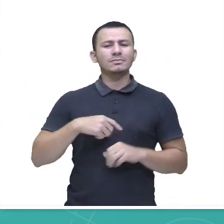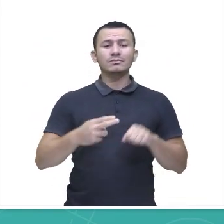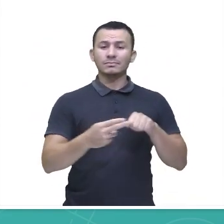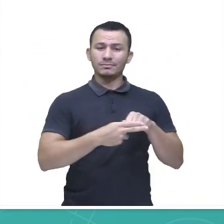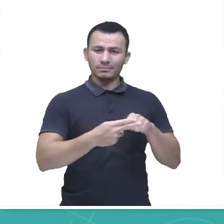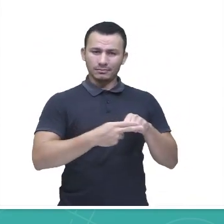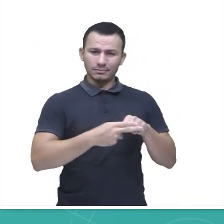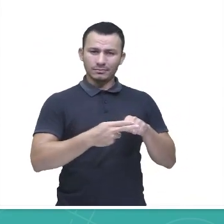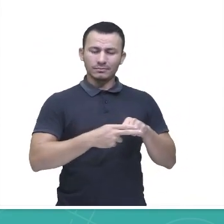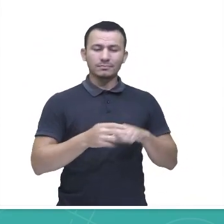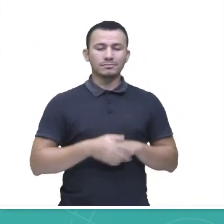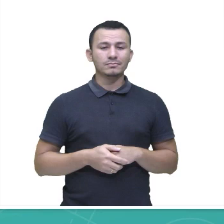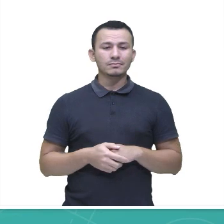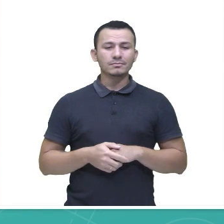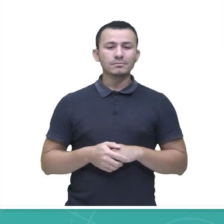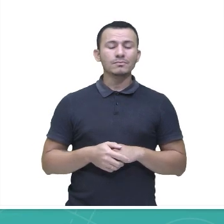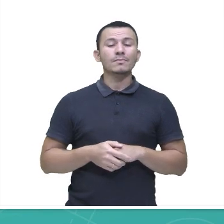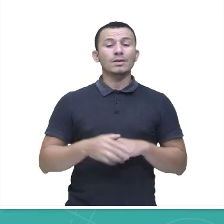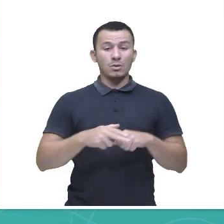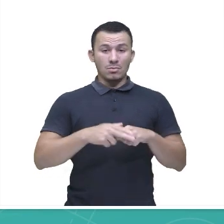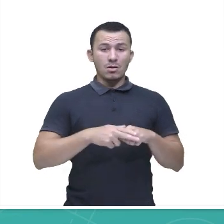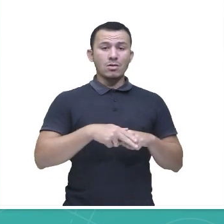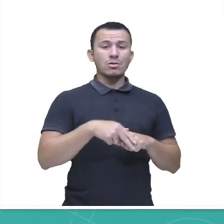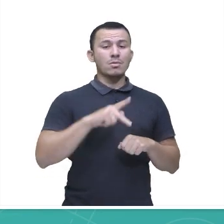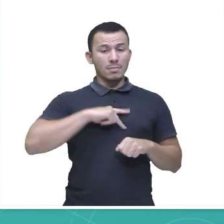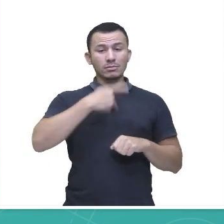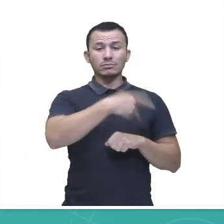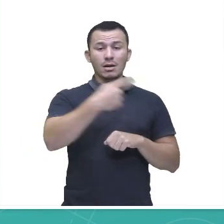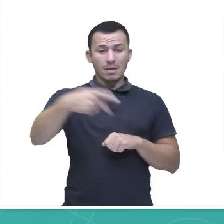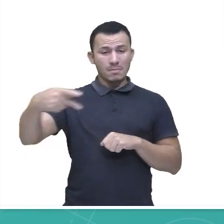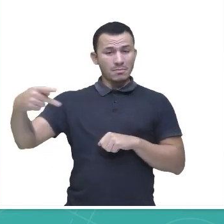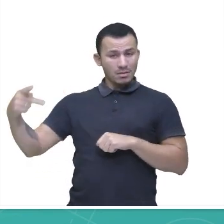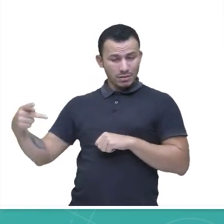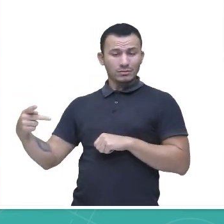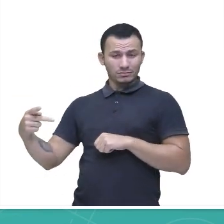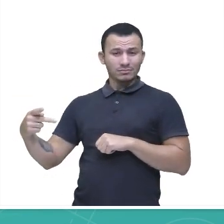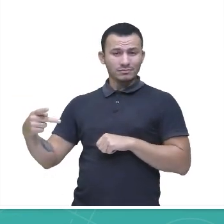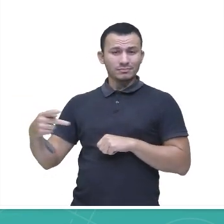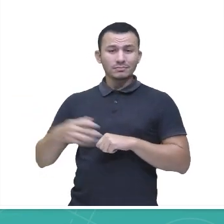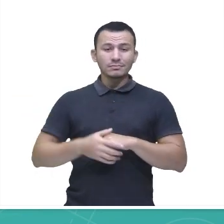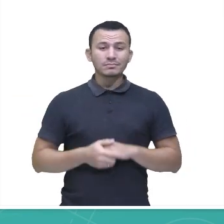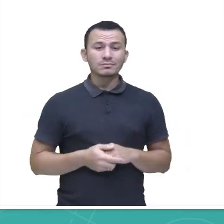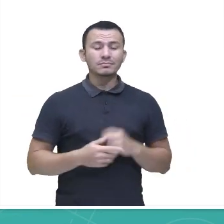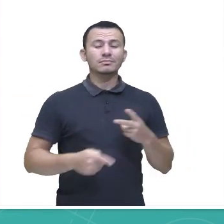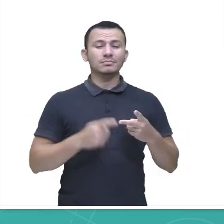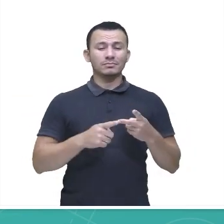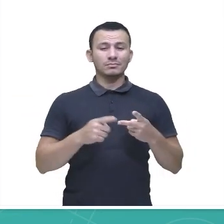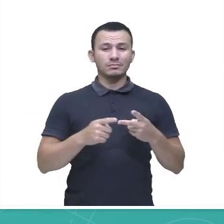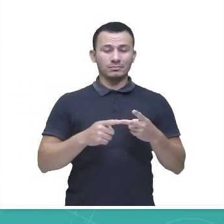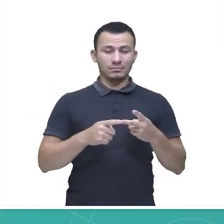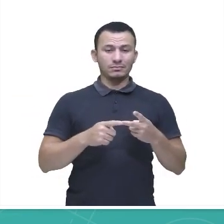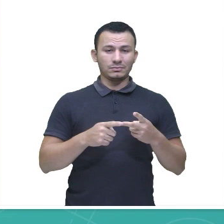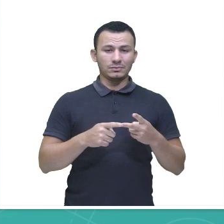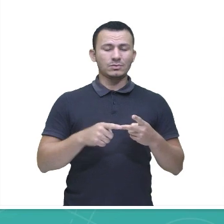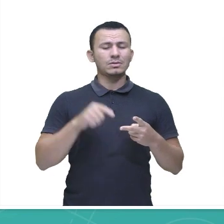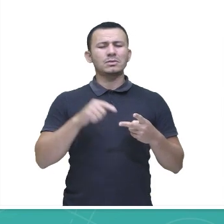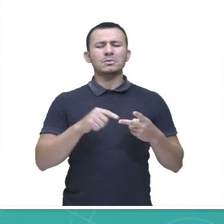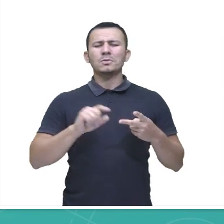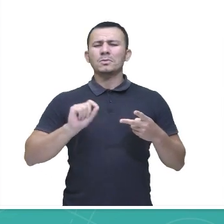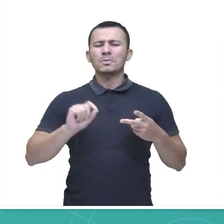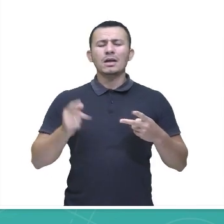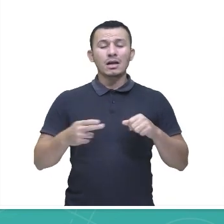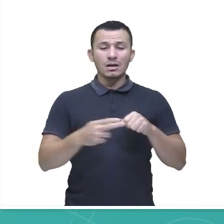pronomes possessivos: meu, minha, teu, tua, seu, sua. Indefinidos, pronomes indefinidos